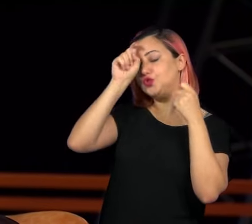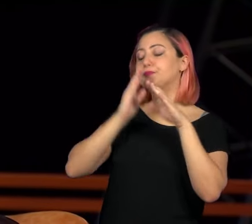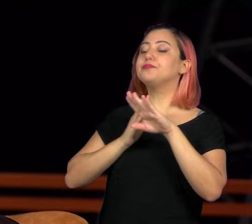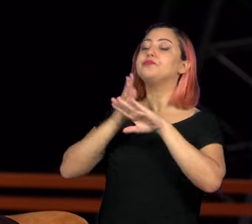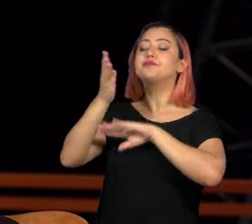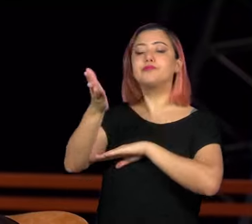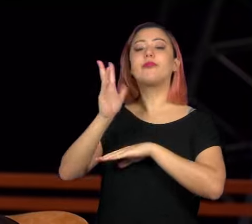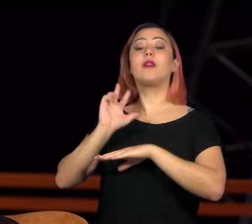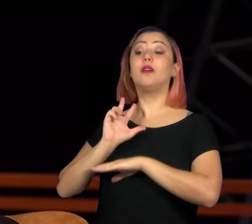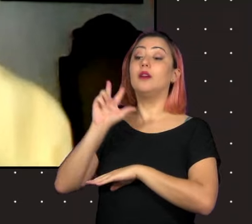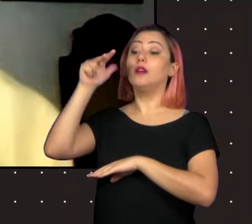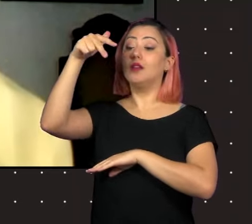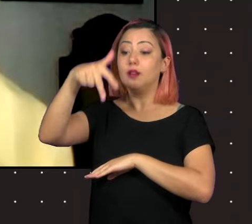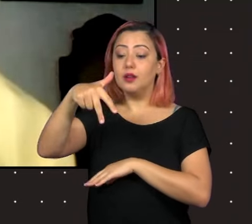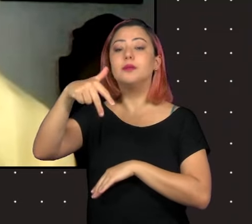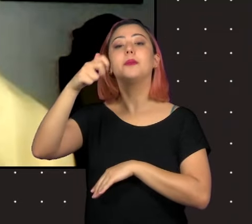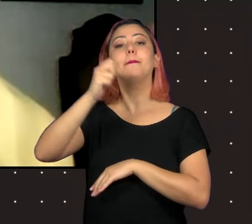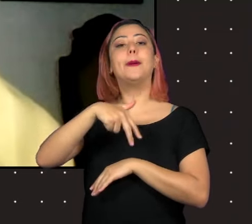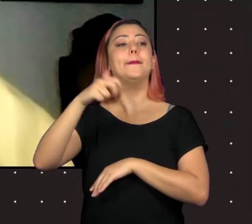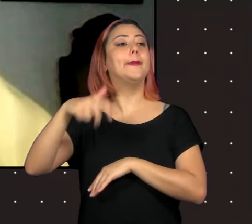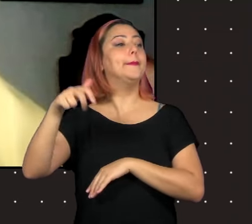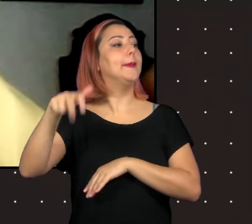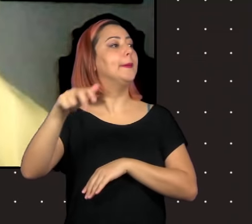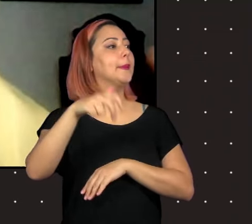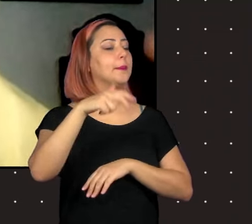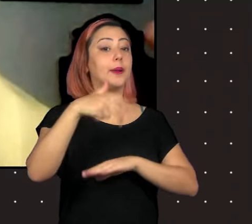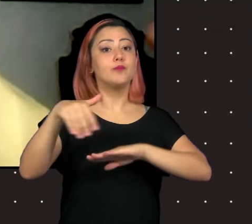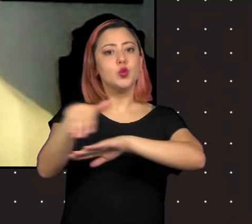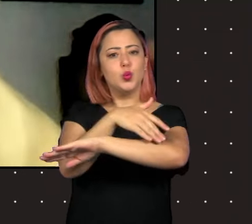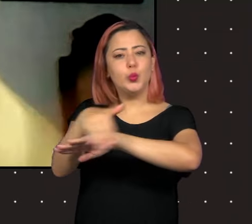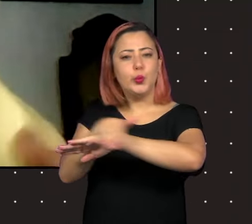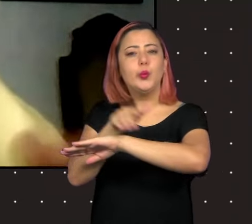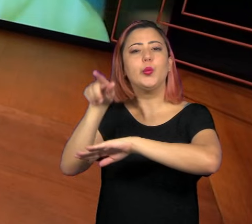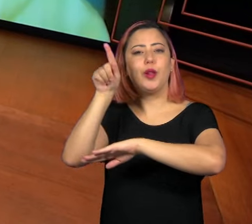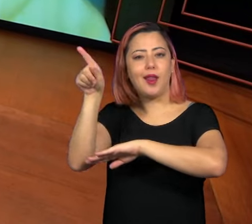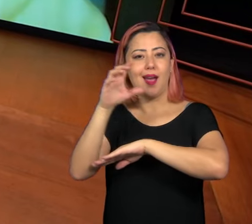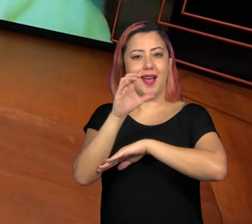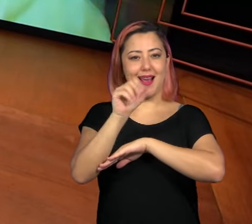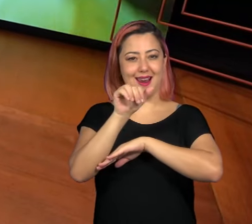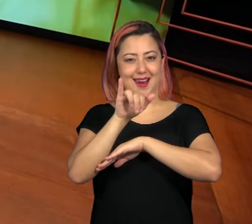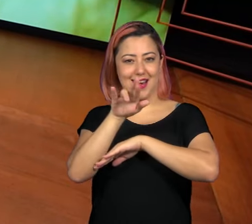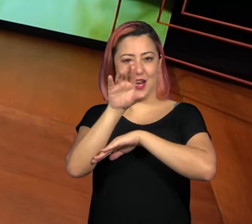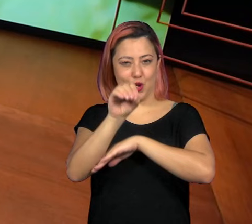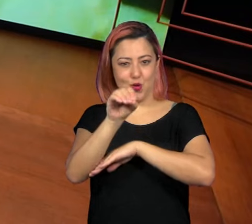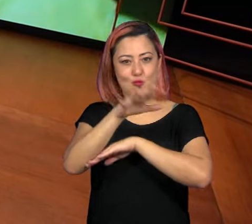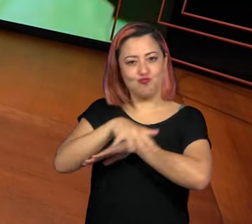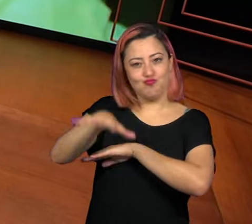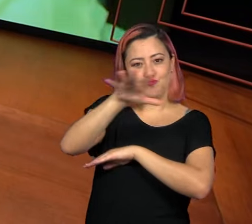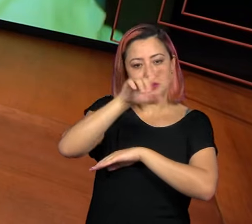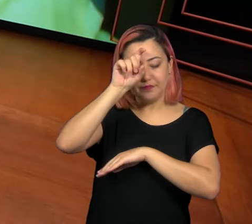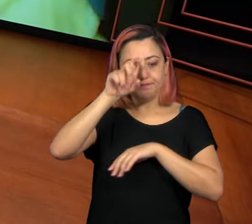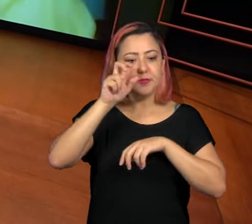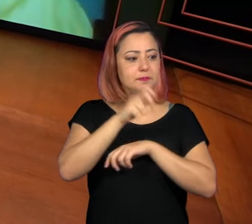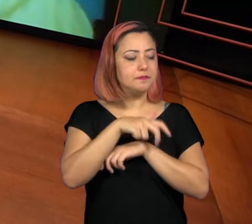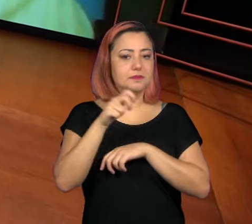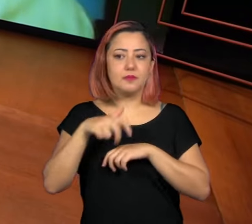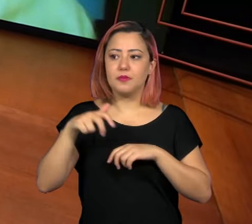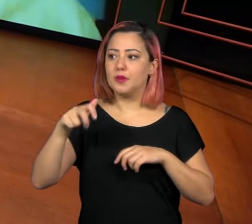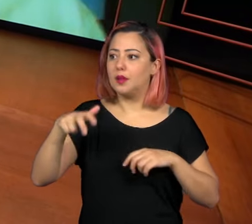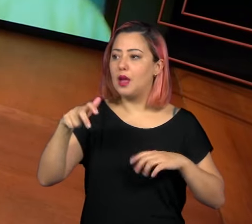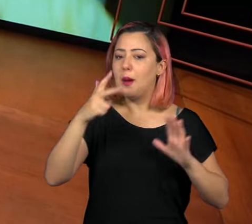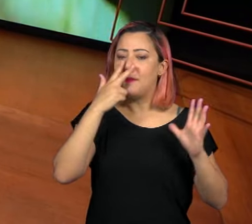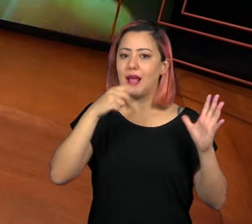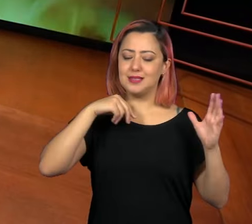cheguei, fui andar no meio da rua, no Cairo, nas ruas do Cairo, mas foi me dando um